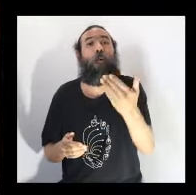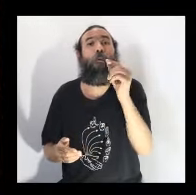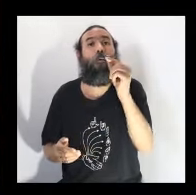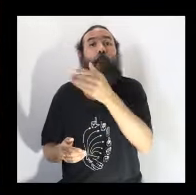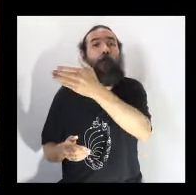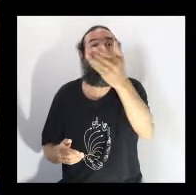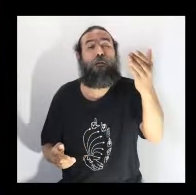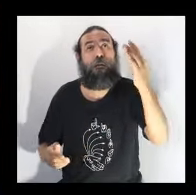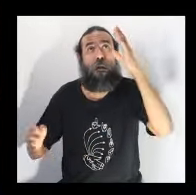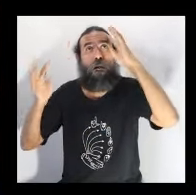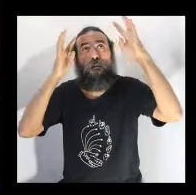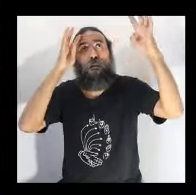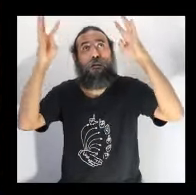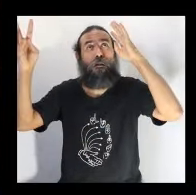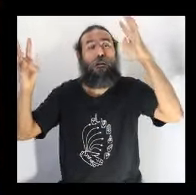reflexão